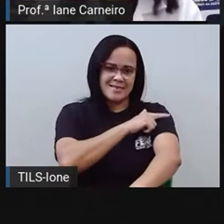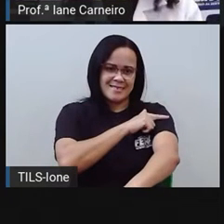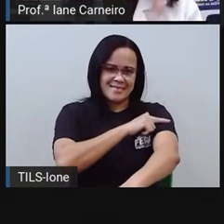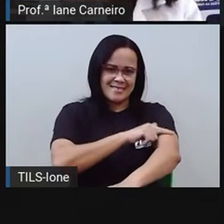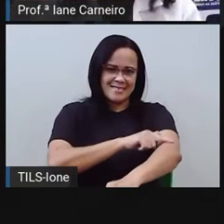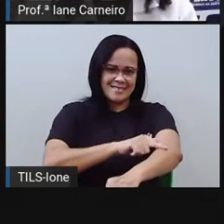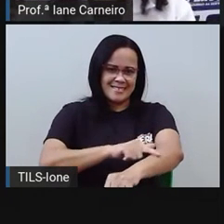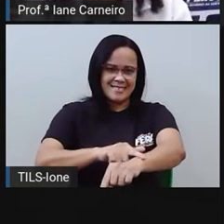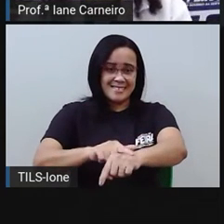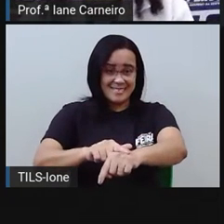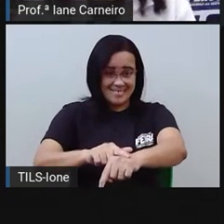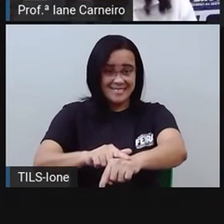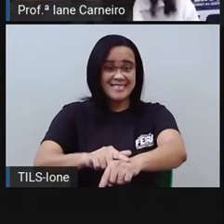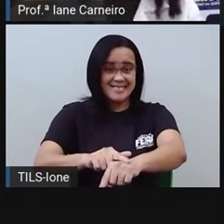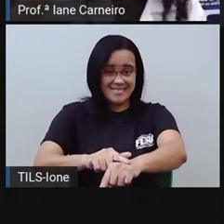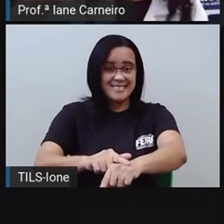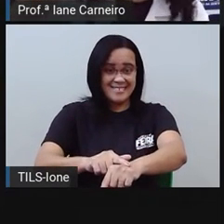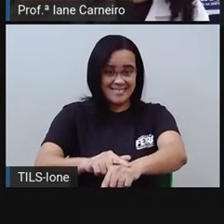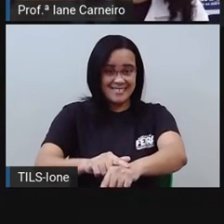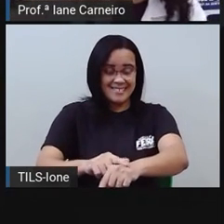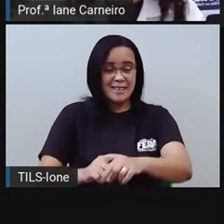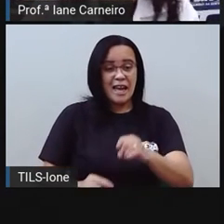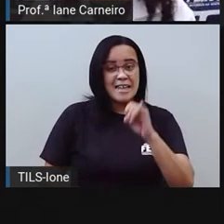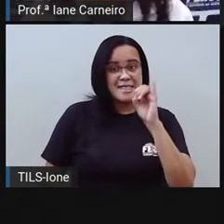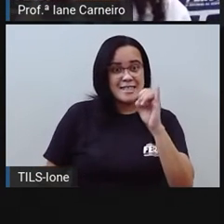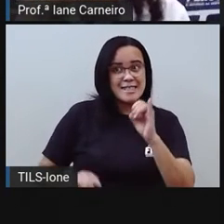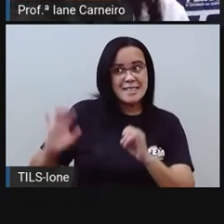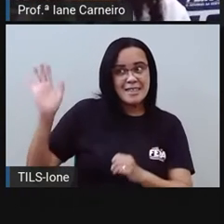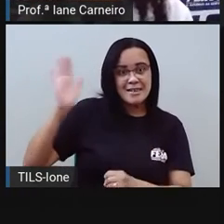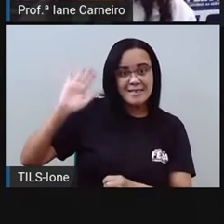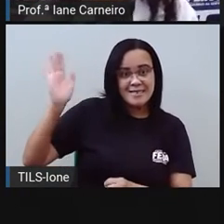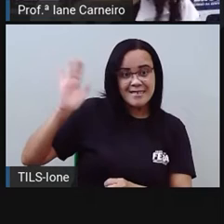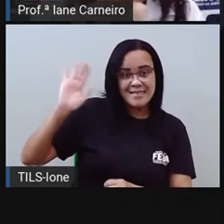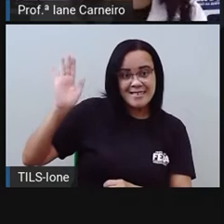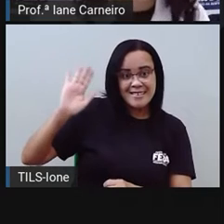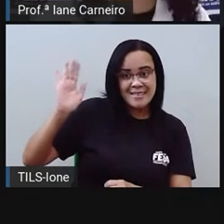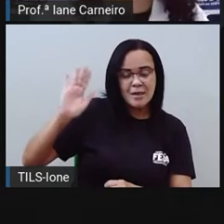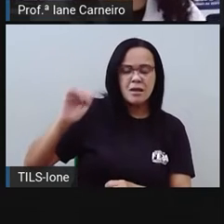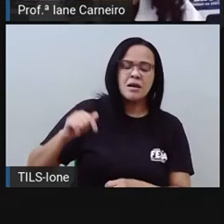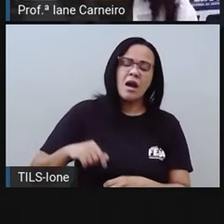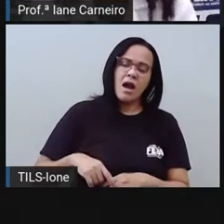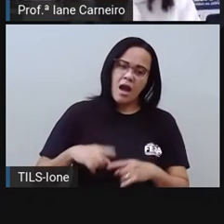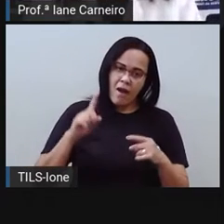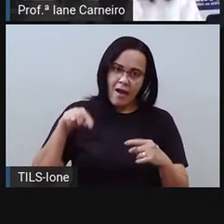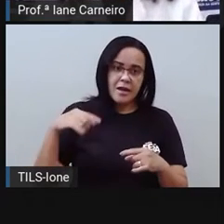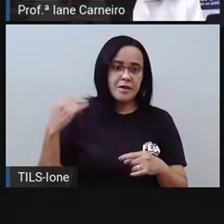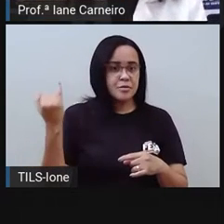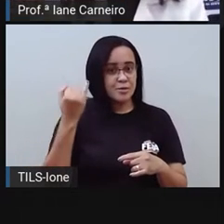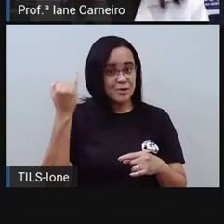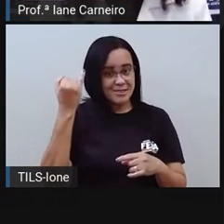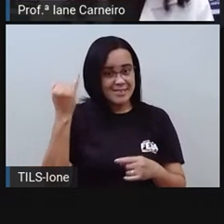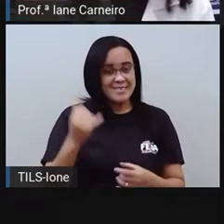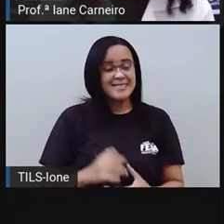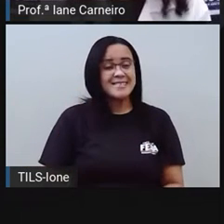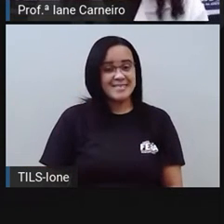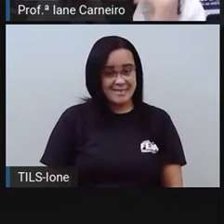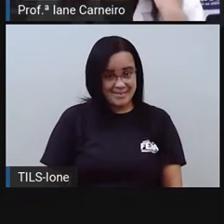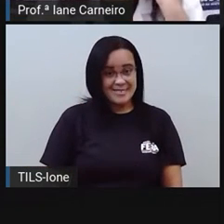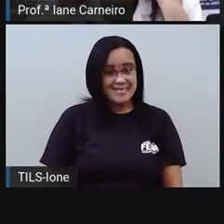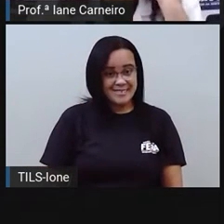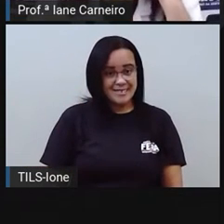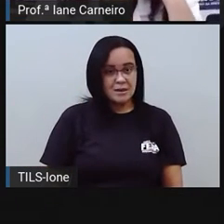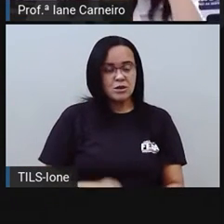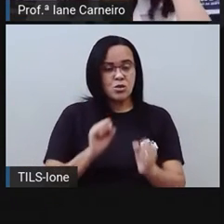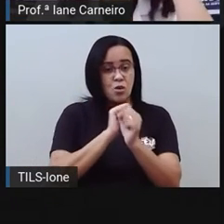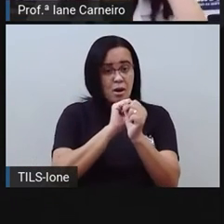noite. Se você for embora, ó, se despede, dando um até logo, tchau, né? Com a pandemia, a Pró colocou